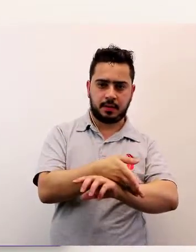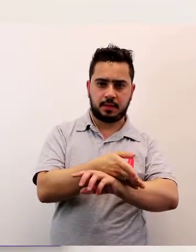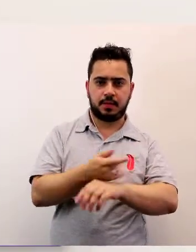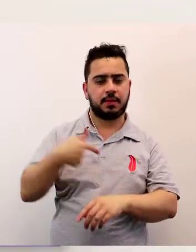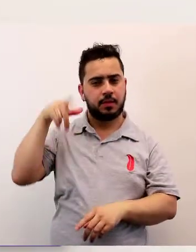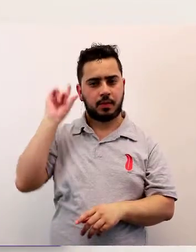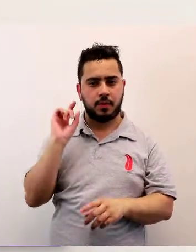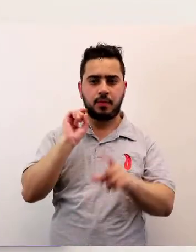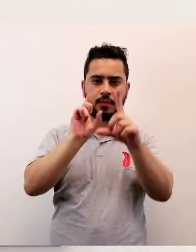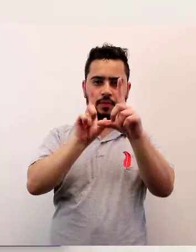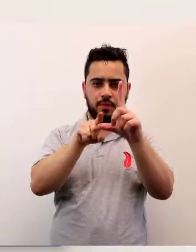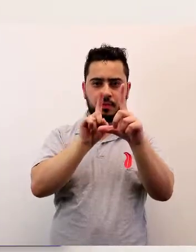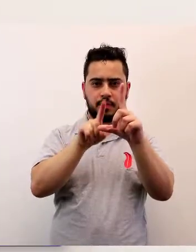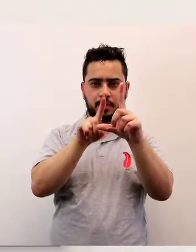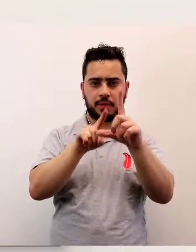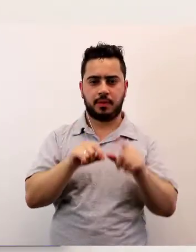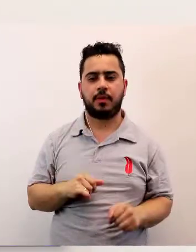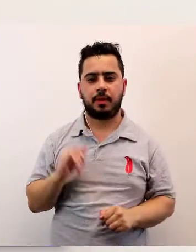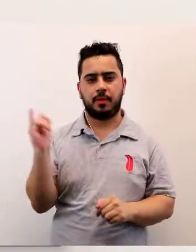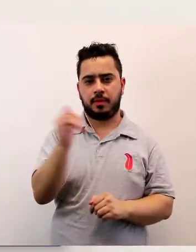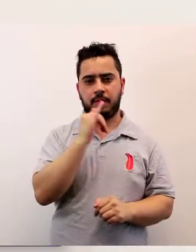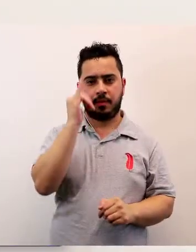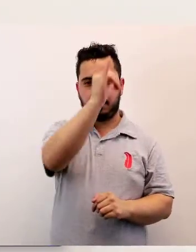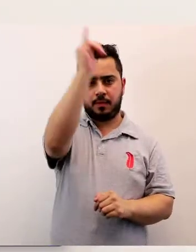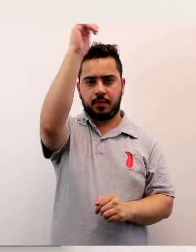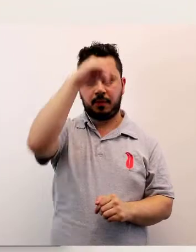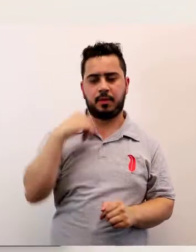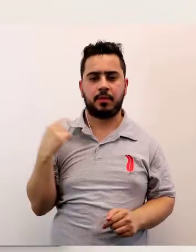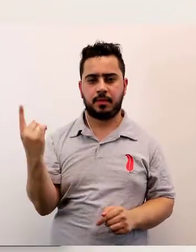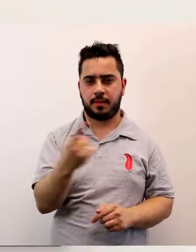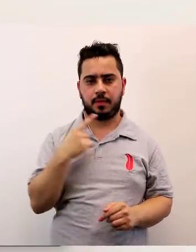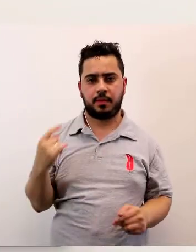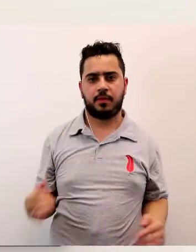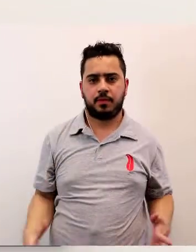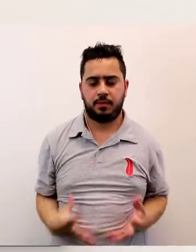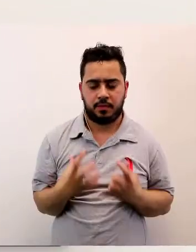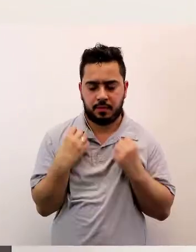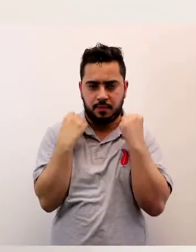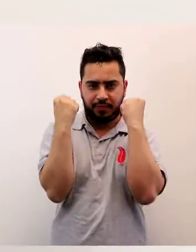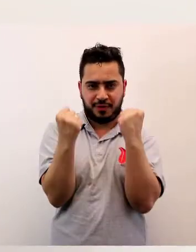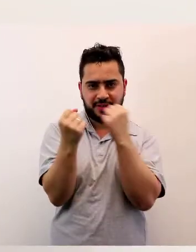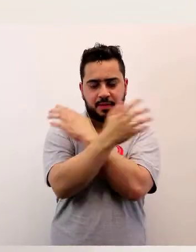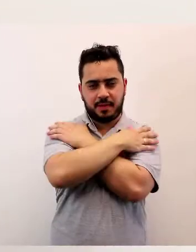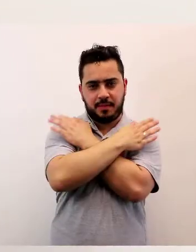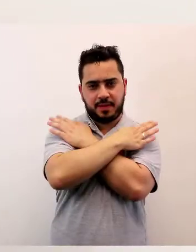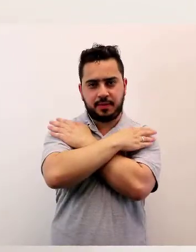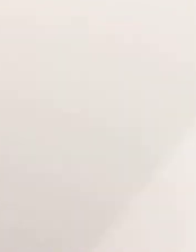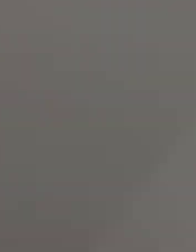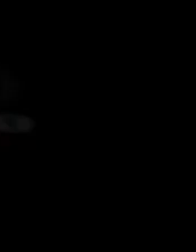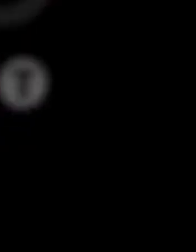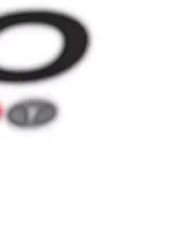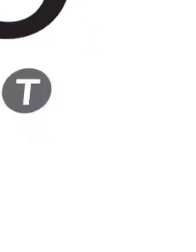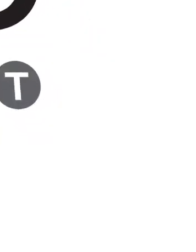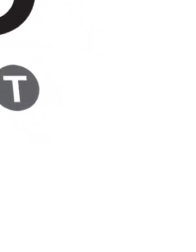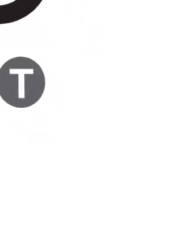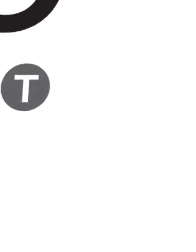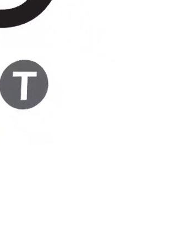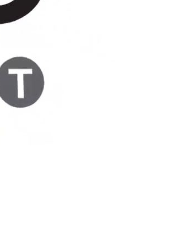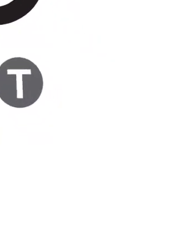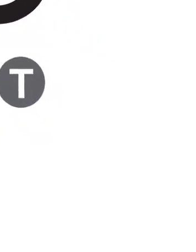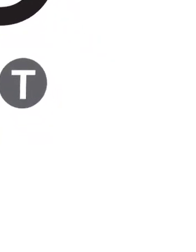pesquisa? Acesse esse outro link aqui. Conto com vocês. O resultado dessa pesquisa vai ser muito importante para nós. Forte abraço.